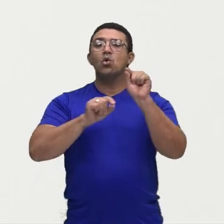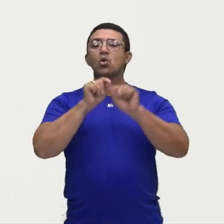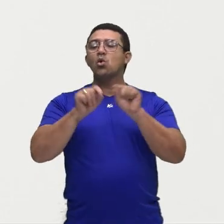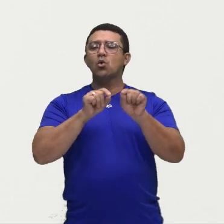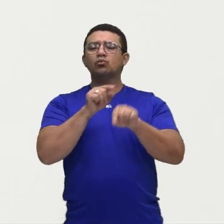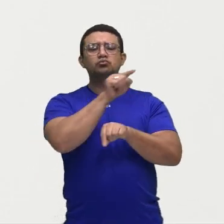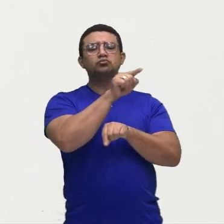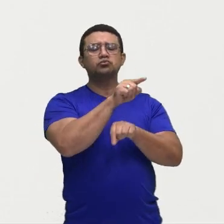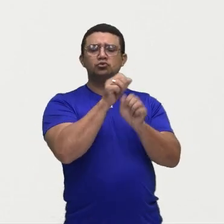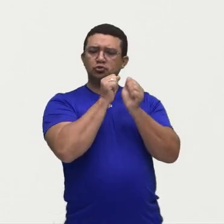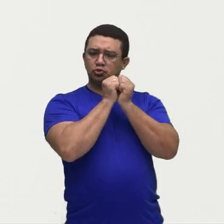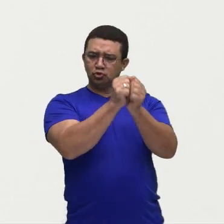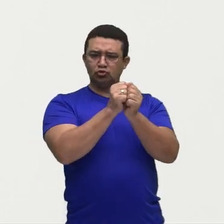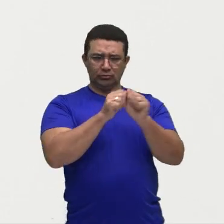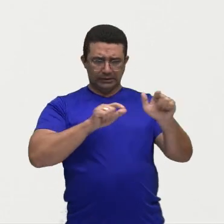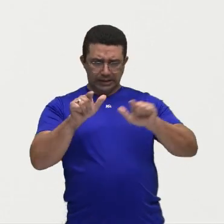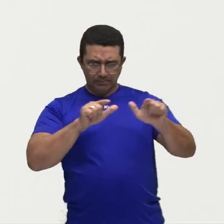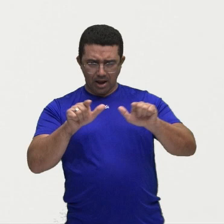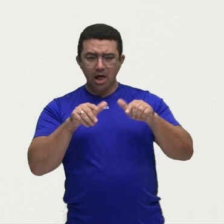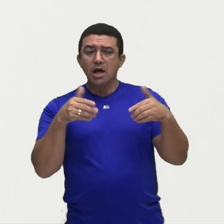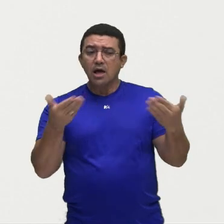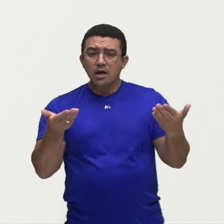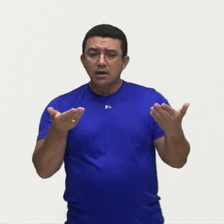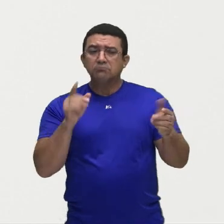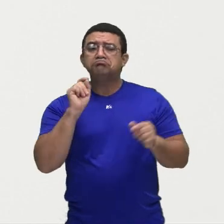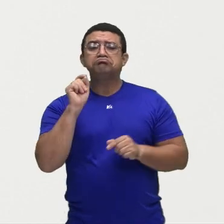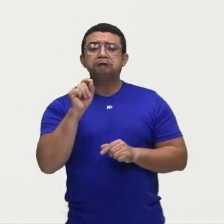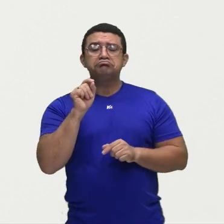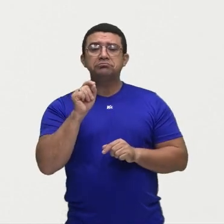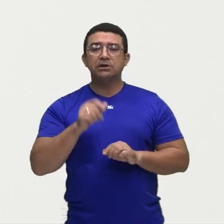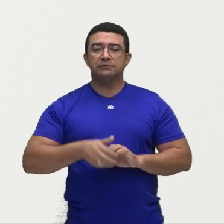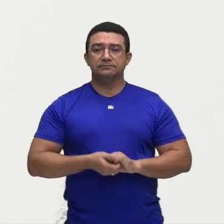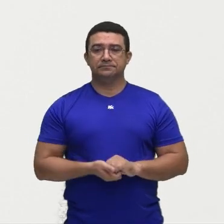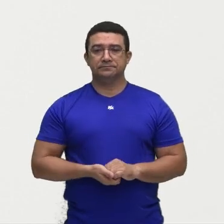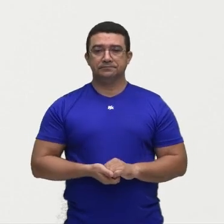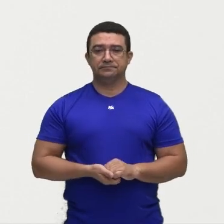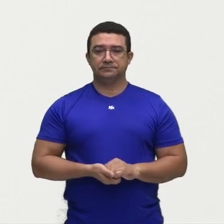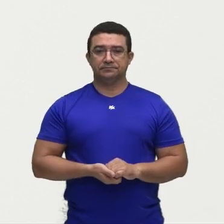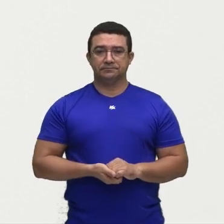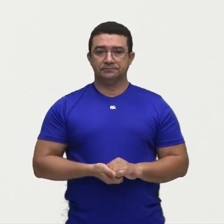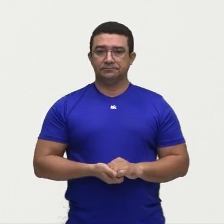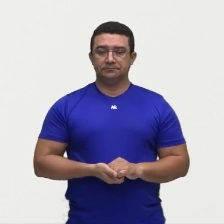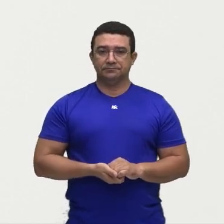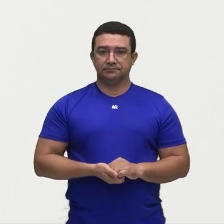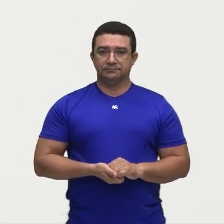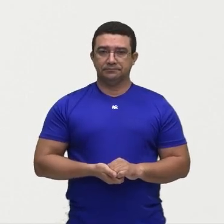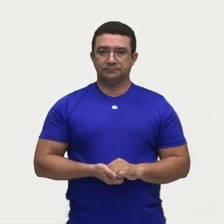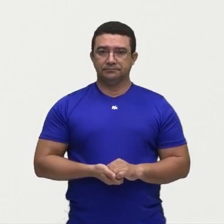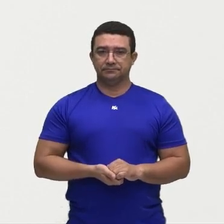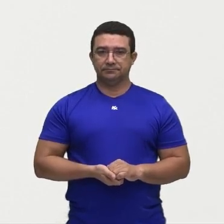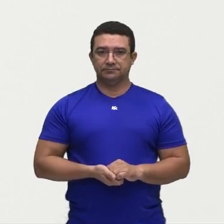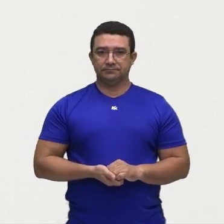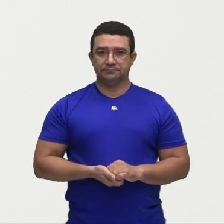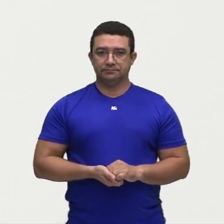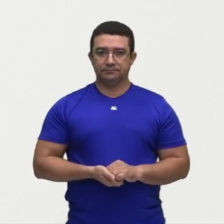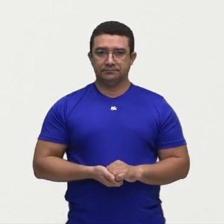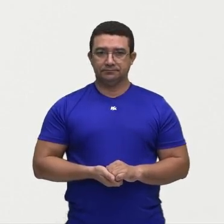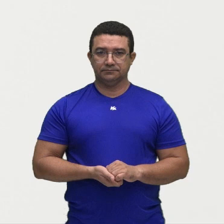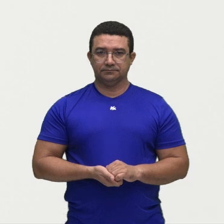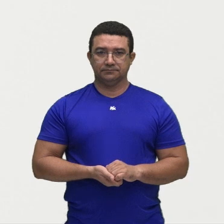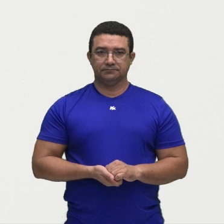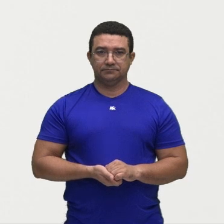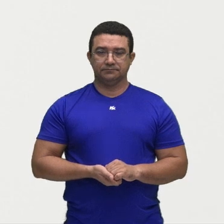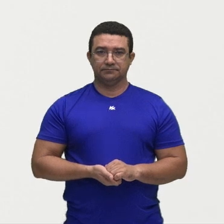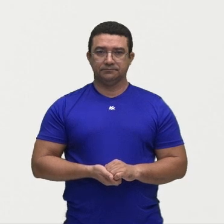quem ele trabalha, que é a palavra who, quem. Com quem ele trabalha? Who does he work